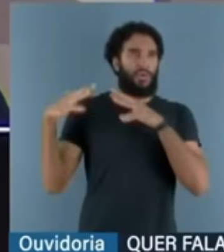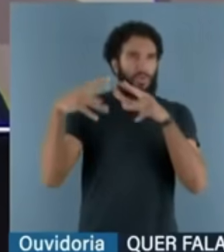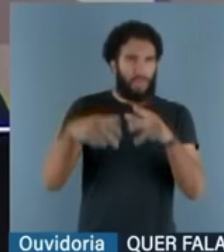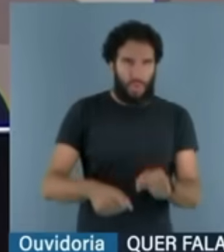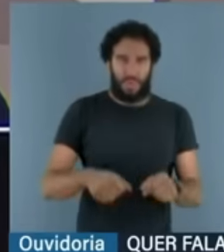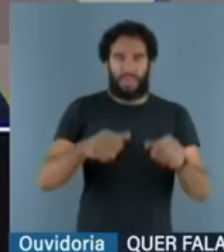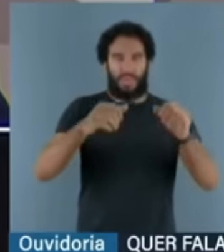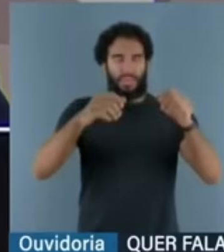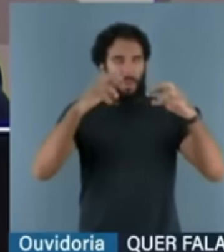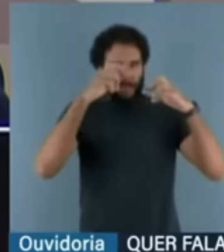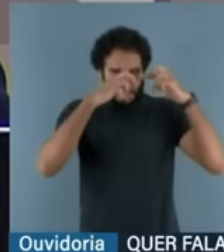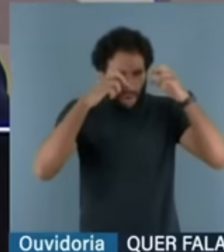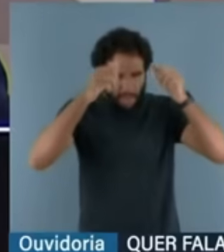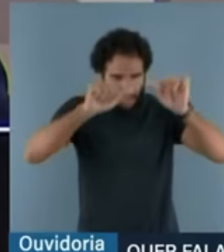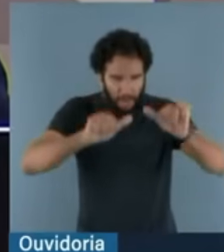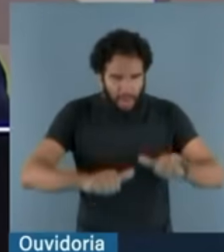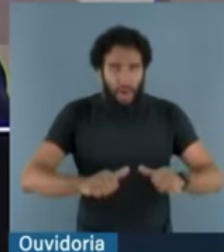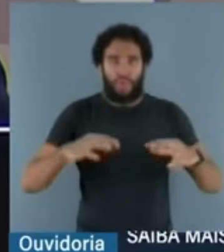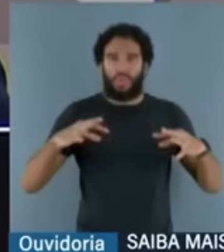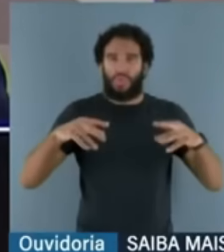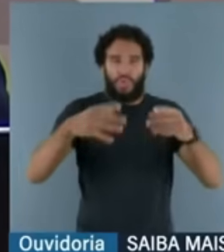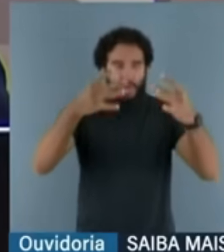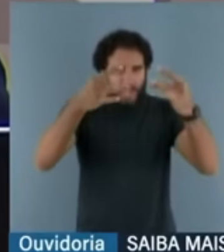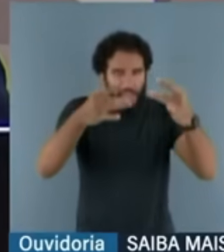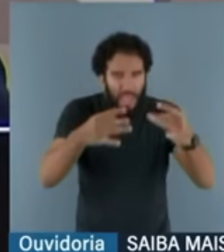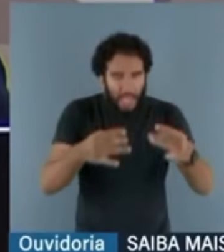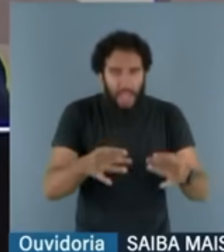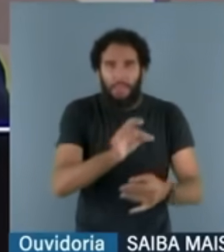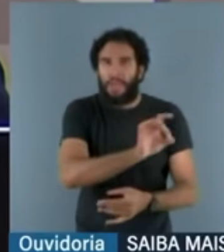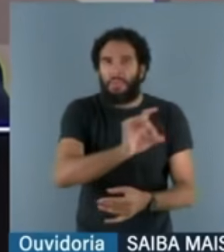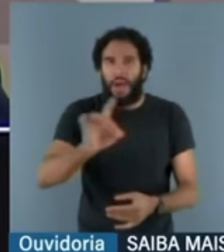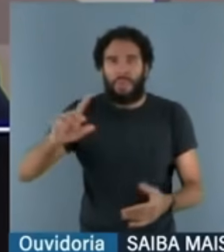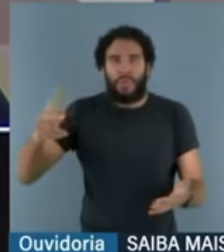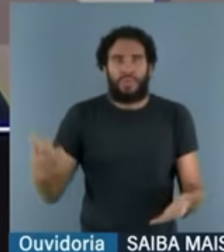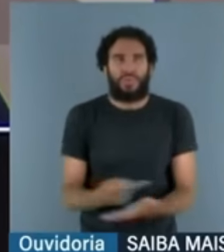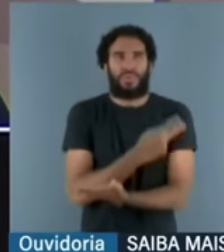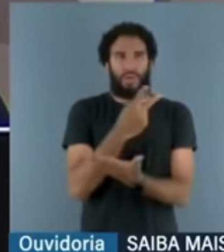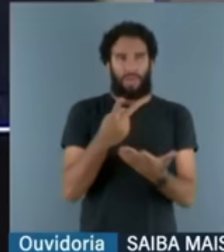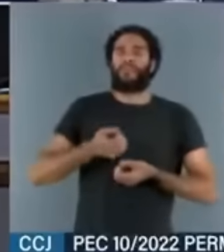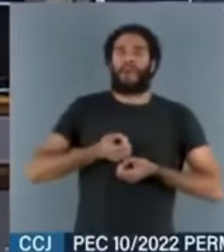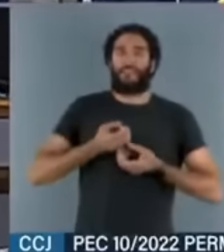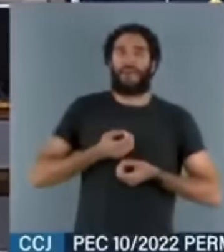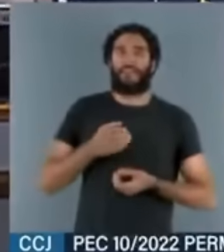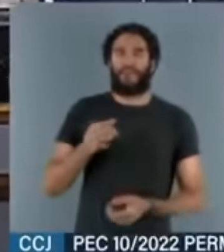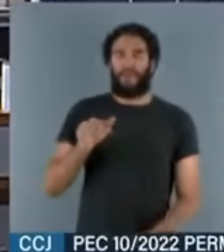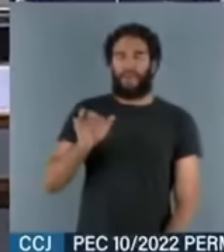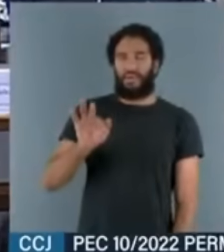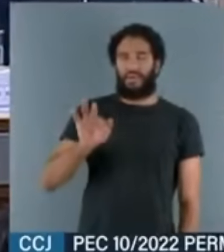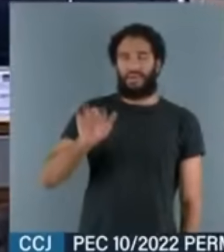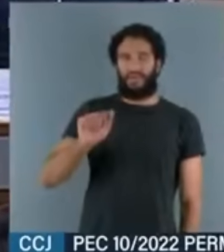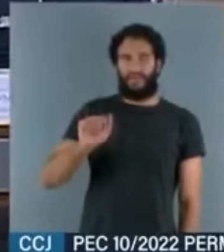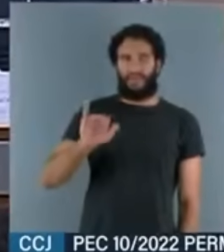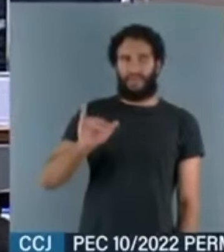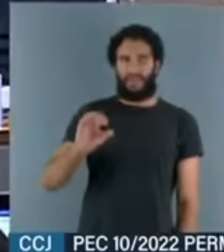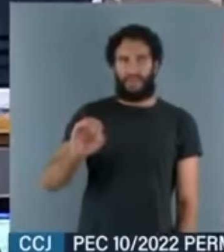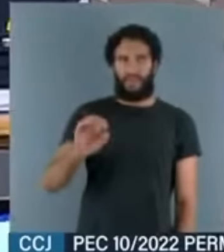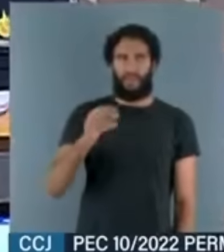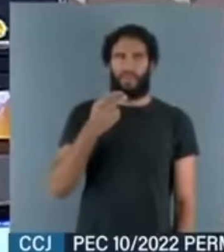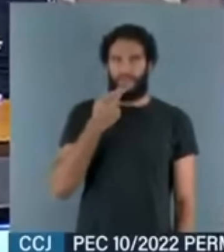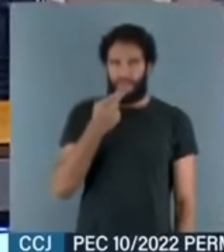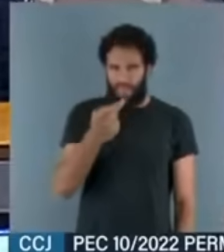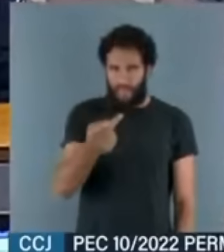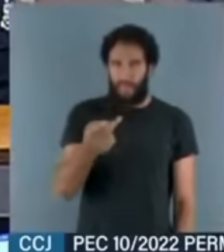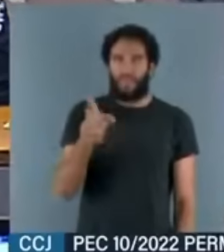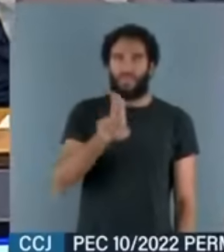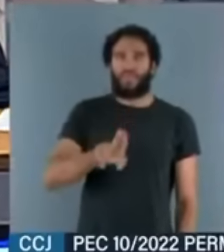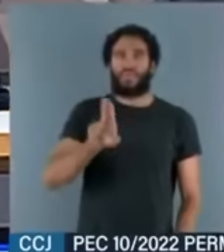a apresentação da defesa com todos os esclarecimentos para cada um dos fatos que me são imputados. Coloca que vai